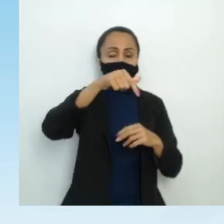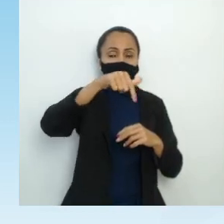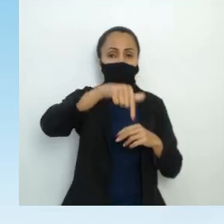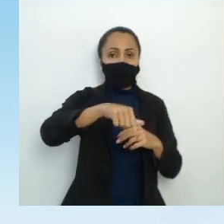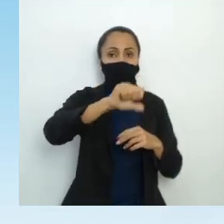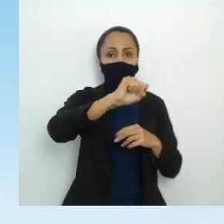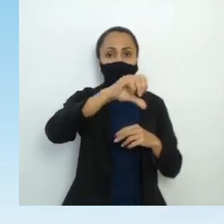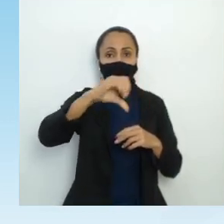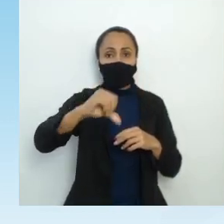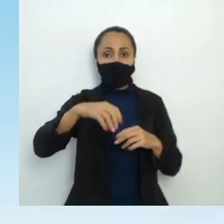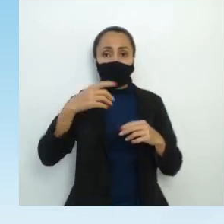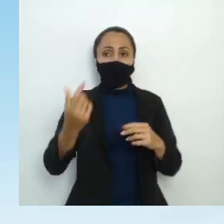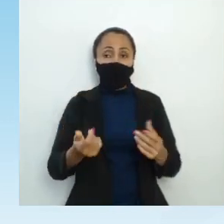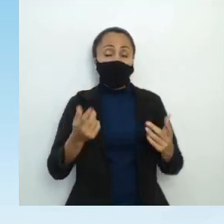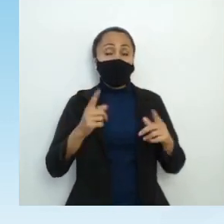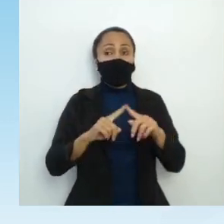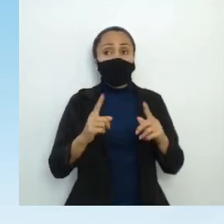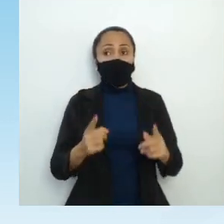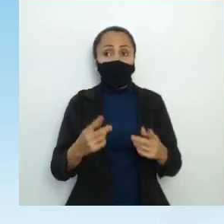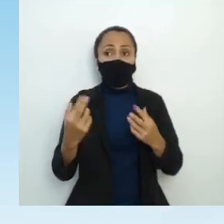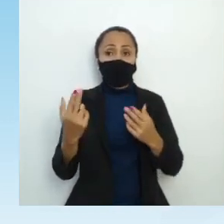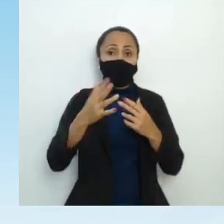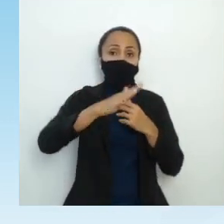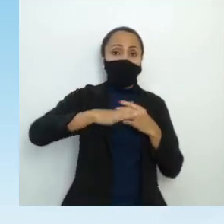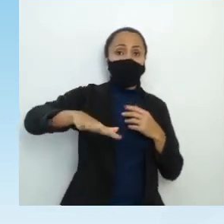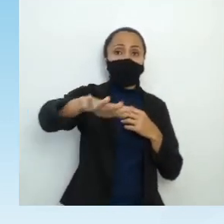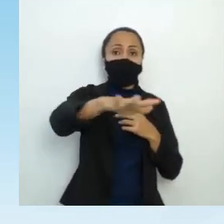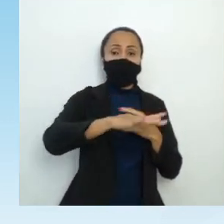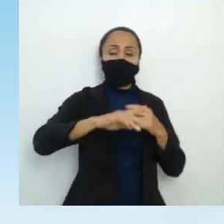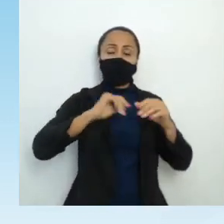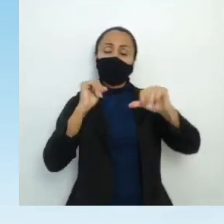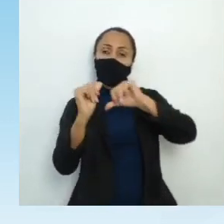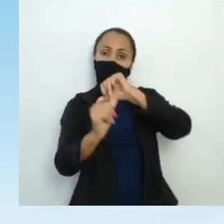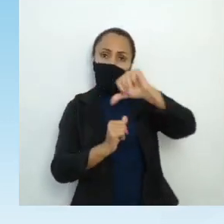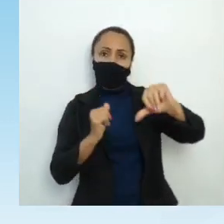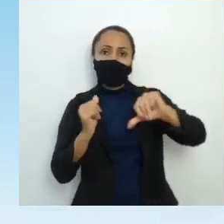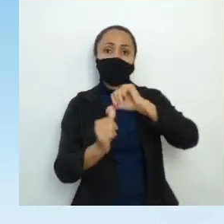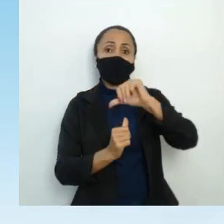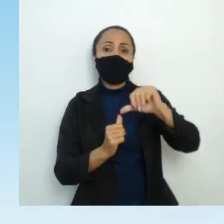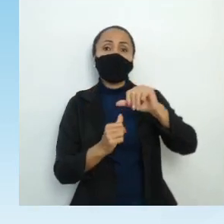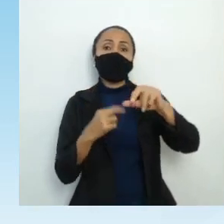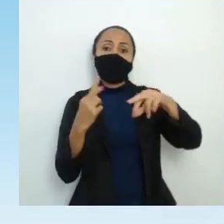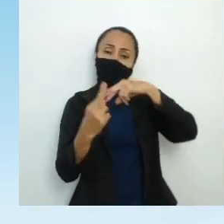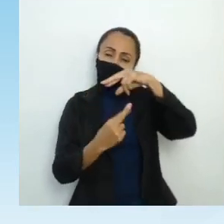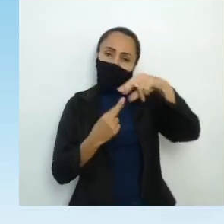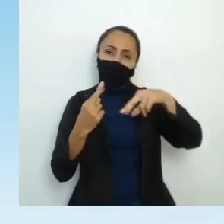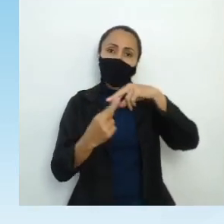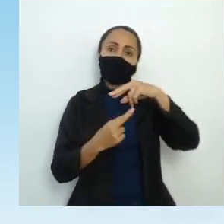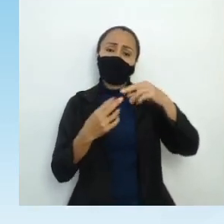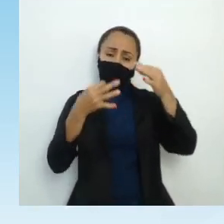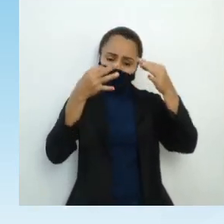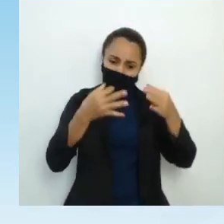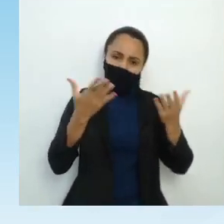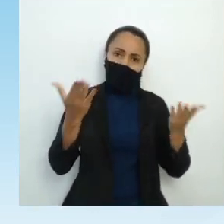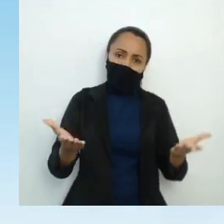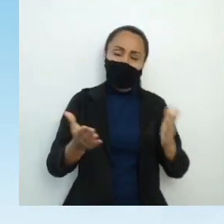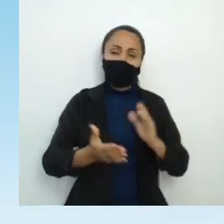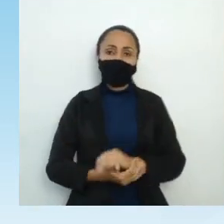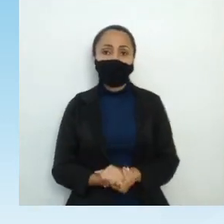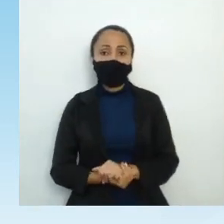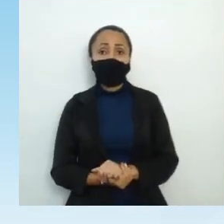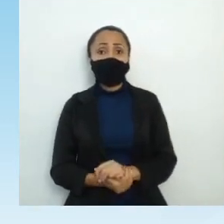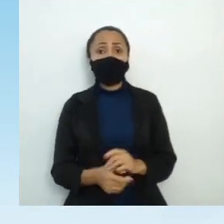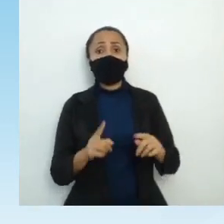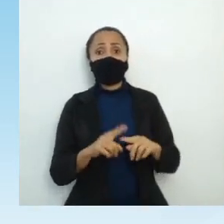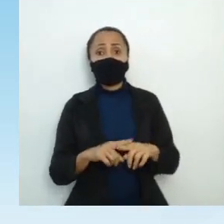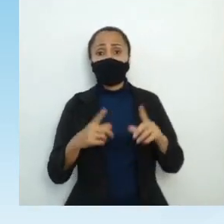elas em comum, é esse ambiente de grandes mudanças. A ideia de revolução é justamente essa. Por isso que a gente não pode chamar de